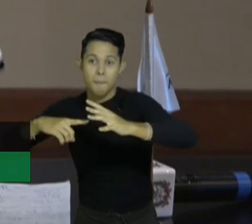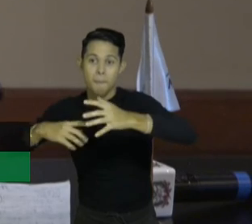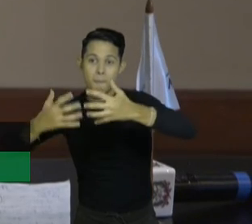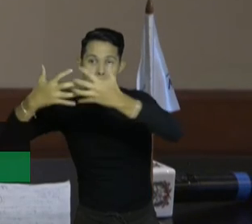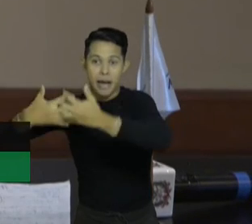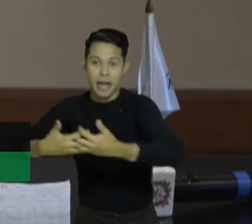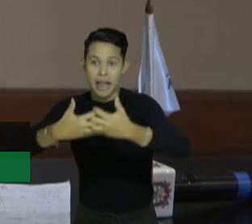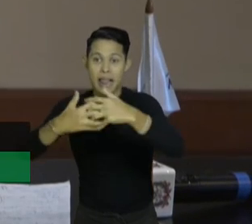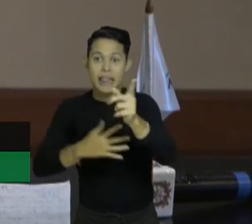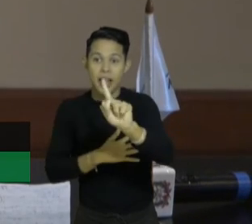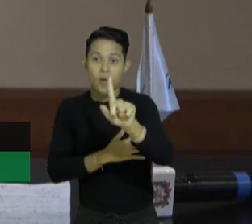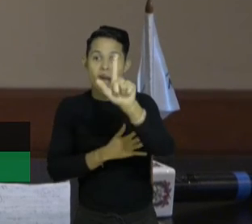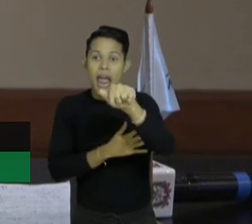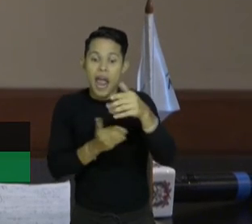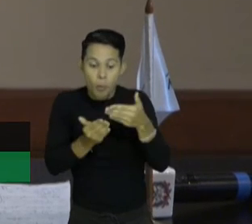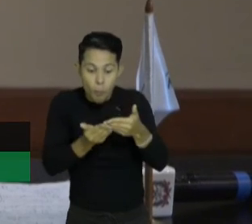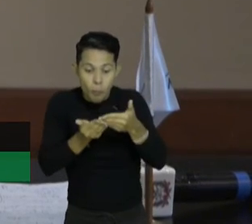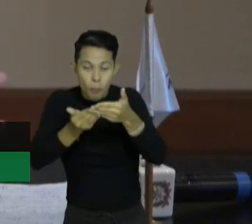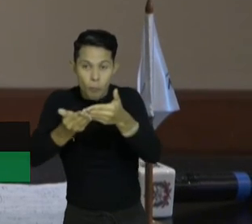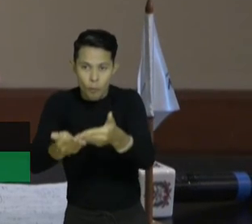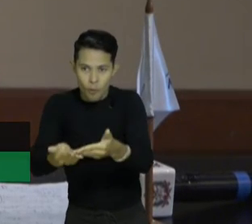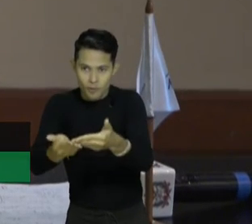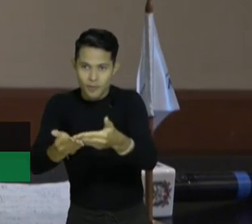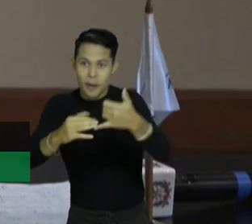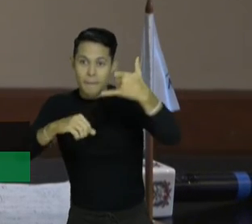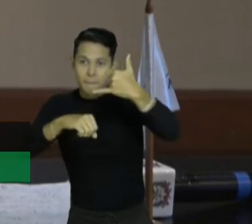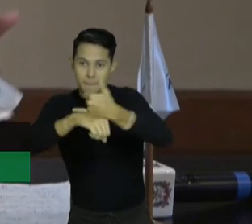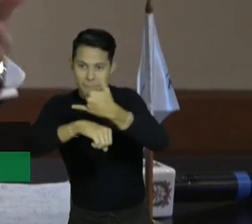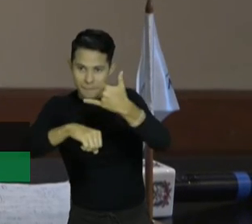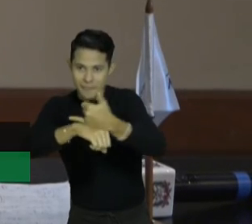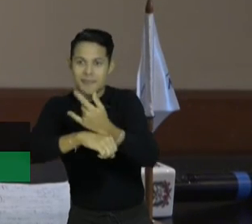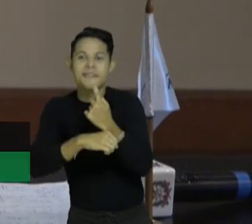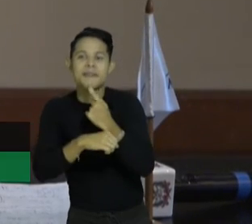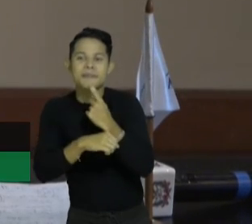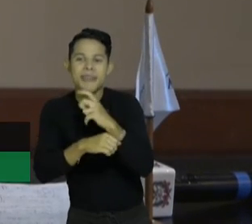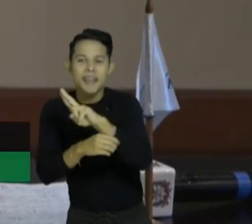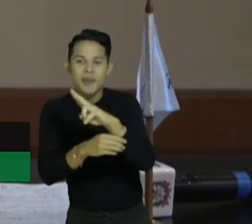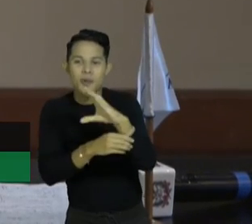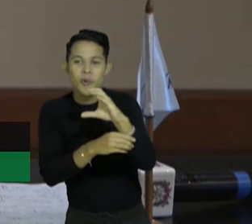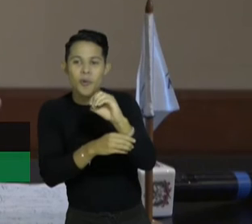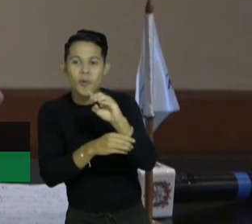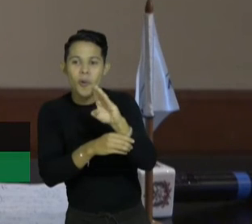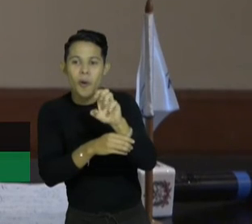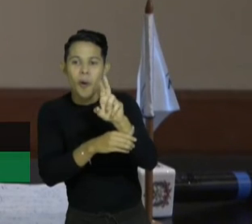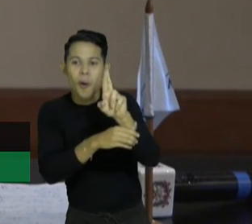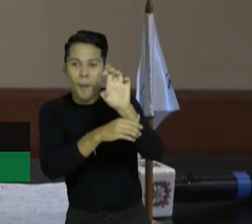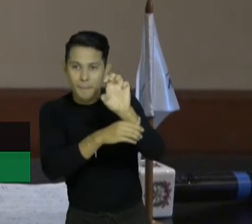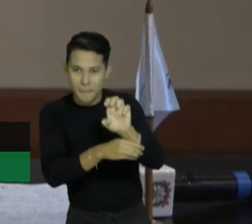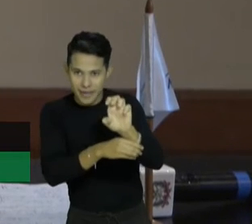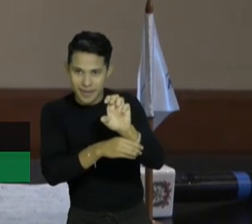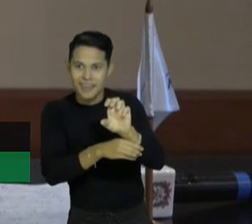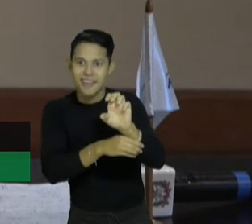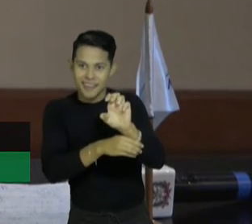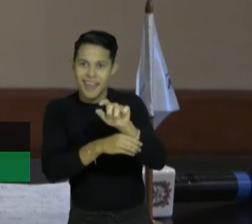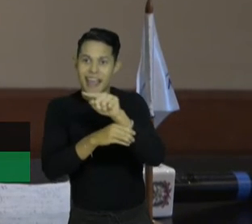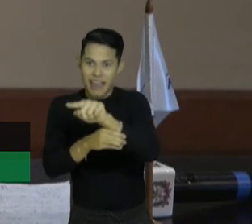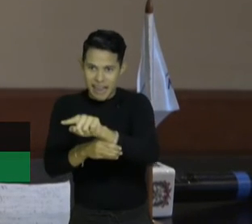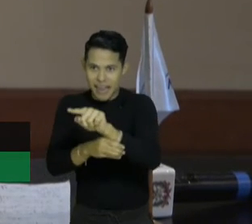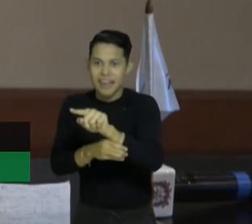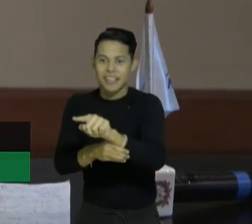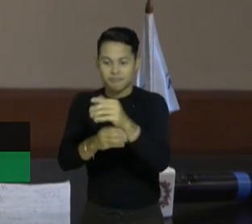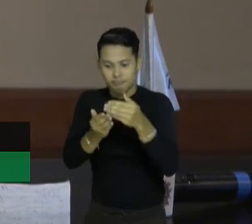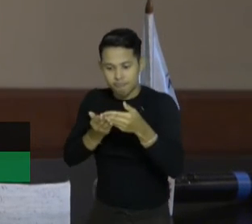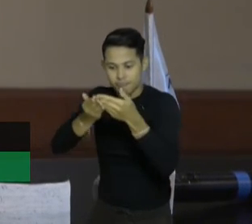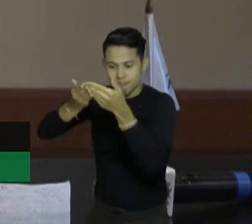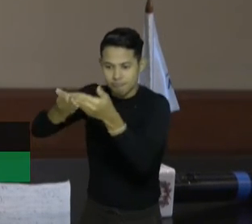vendia para outros países aquela pedra vermelhada que é o cobre e importava com os dólares recebidos daquela pedra o